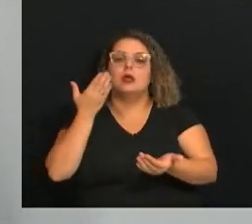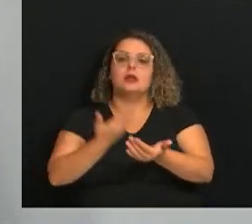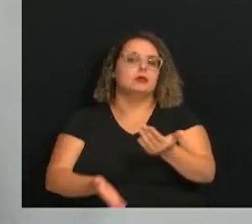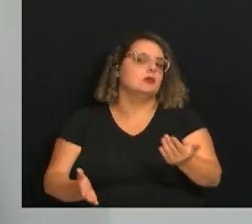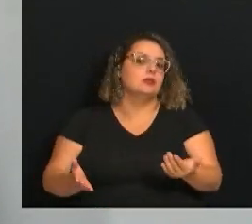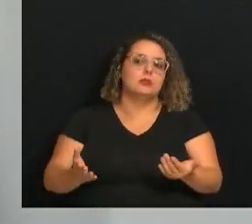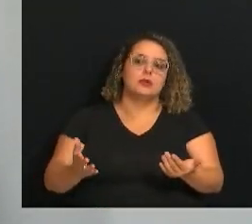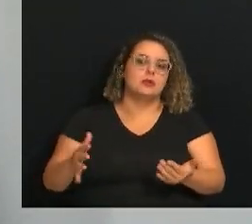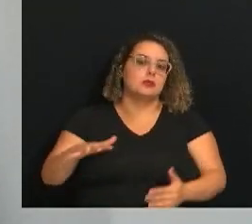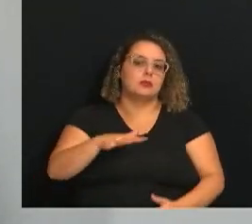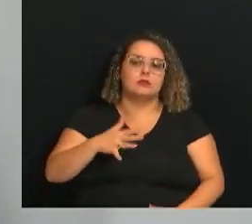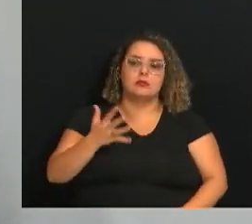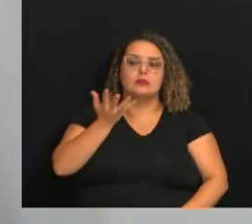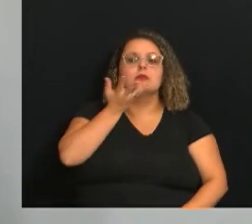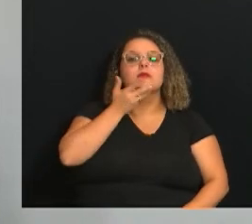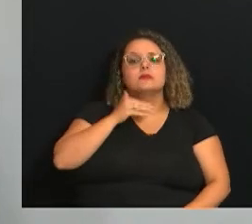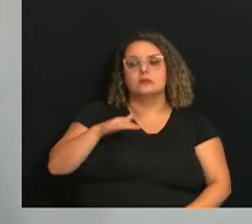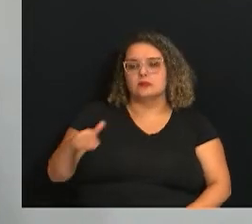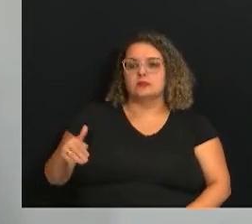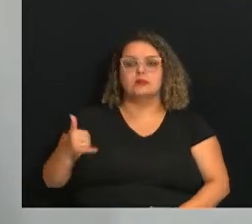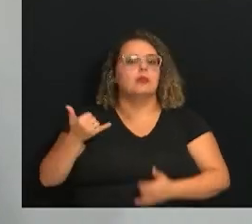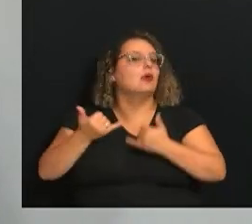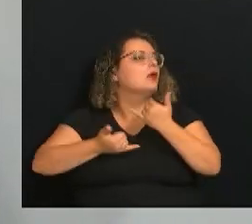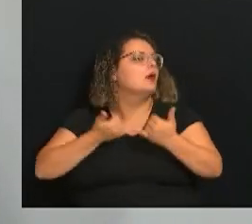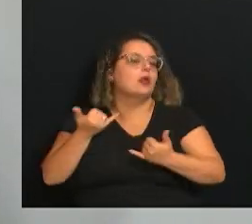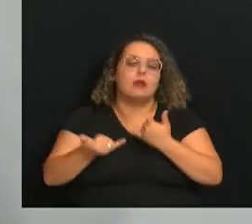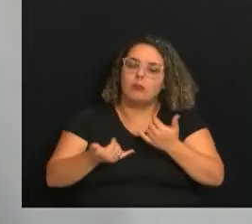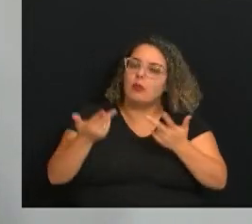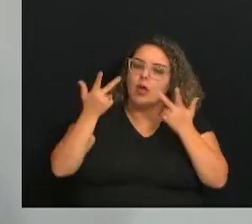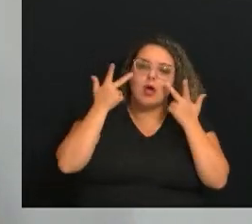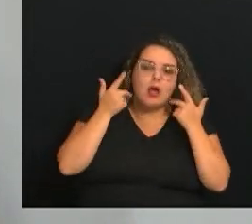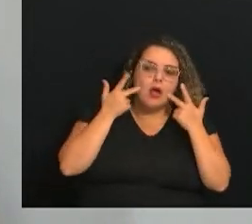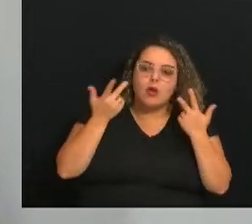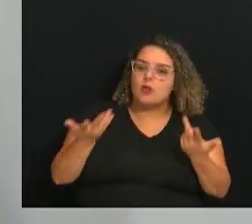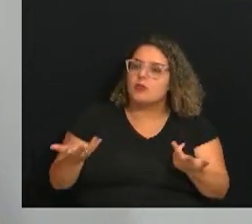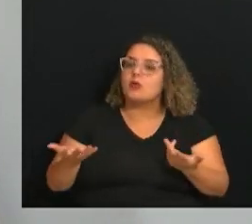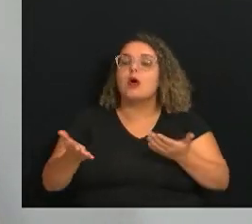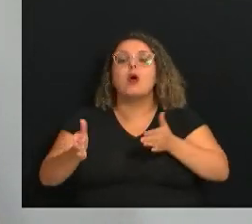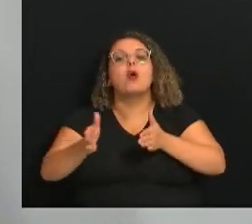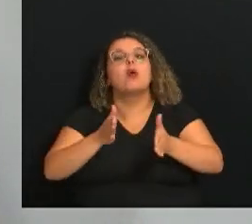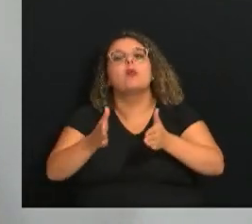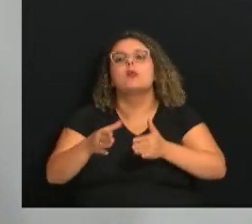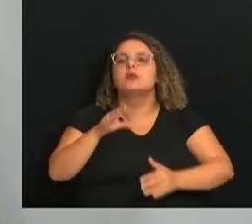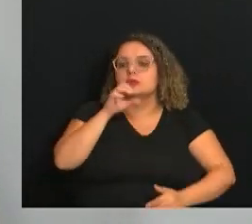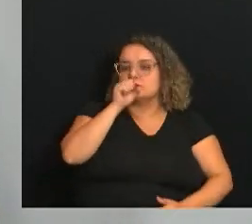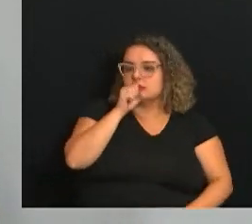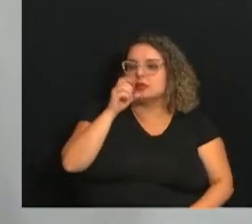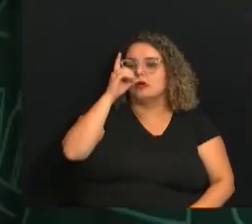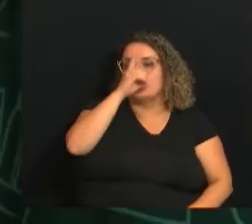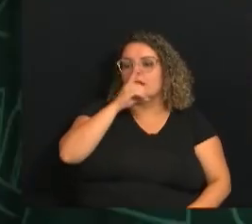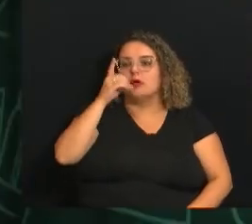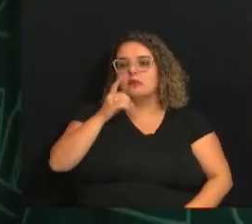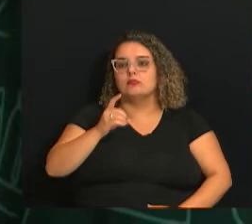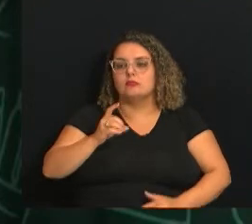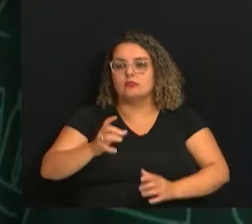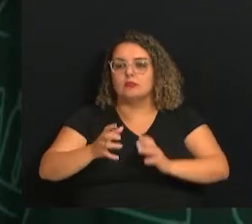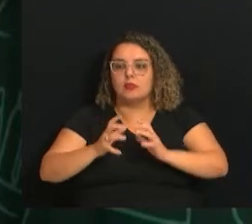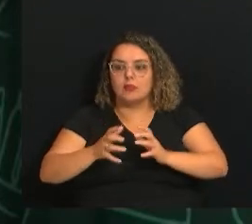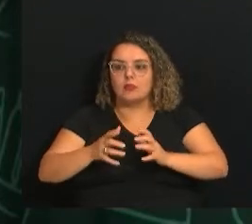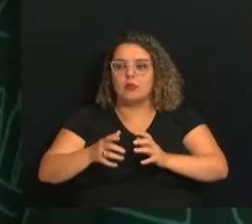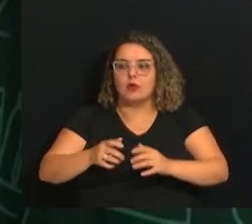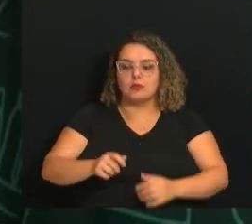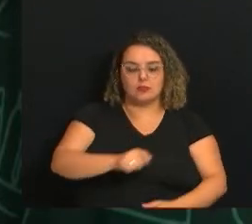criança. Ele brinca como uma criança normal. Ele tem o momento dele, os finais de semana, de jogar uma bola, um ping-pong,